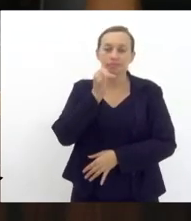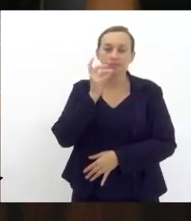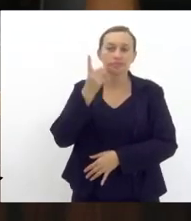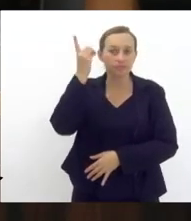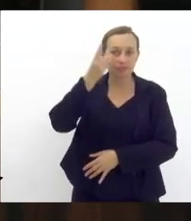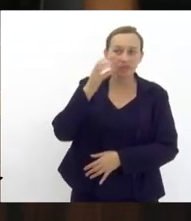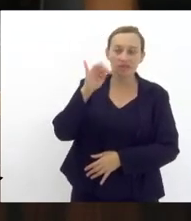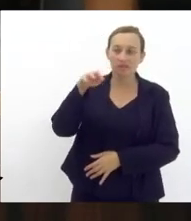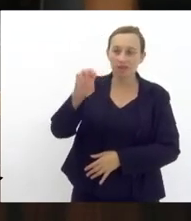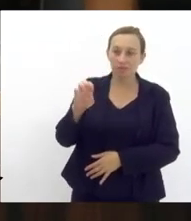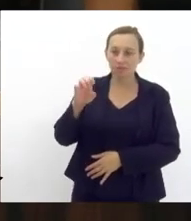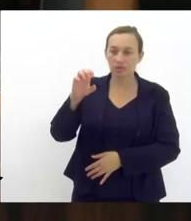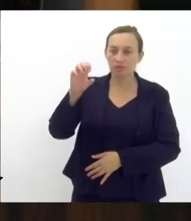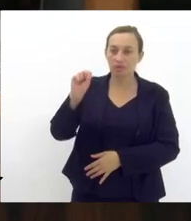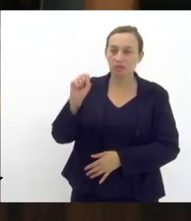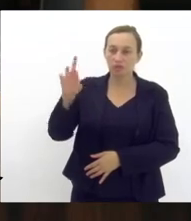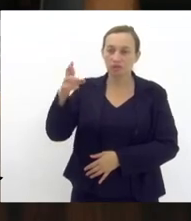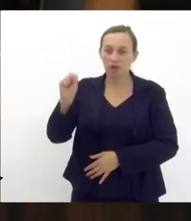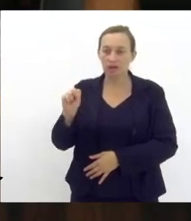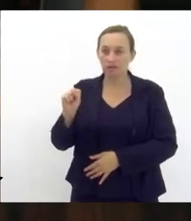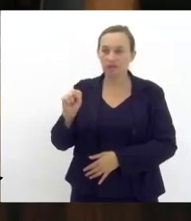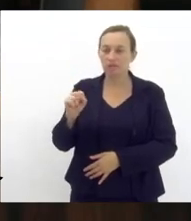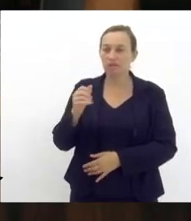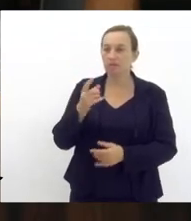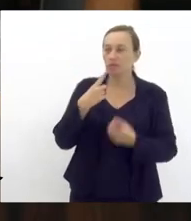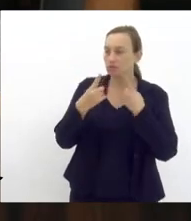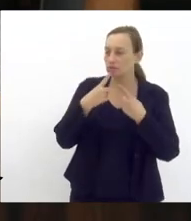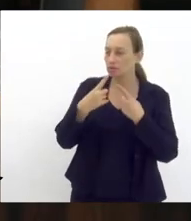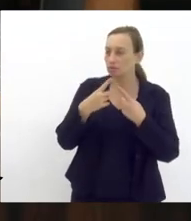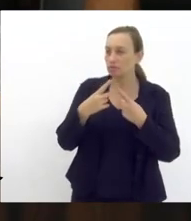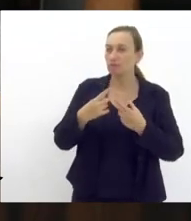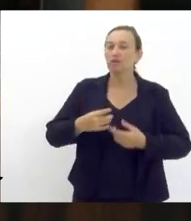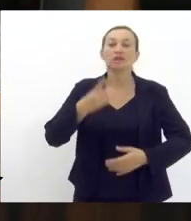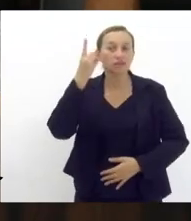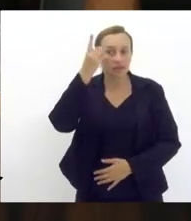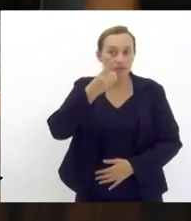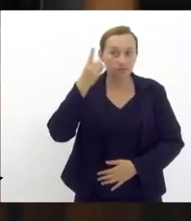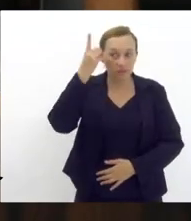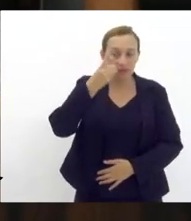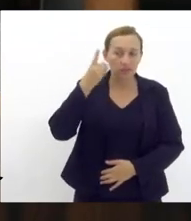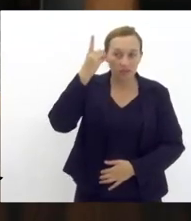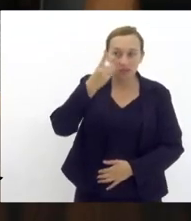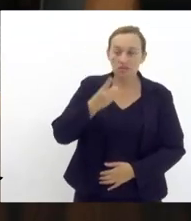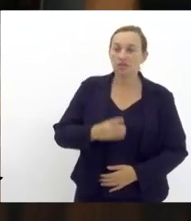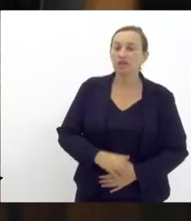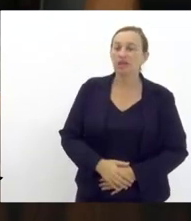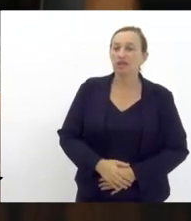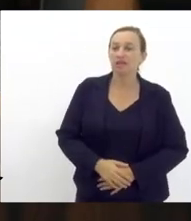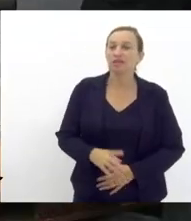em discussão para discutir Nossa nove deputada mata Rocha